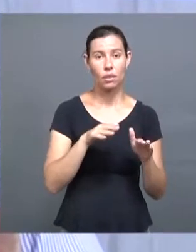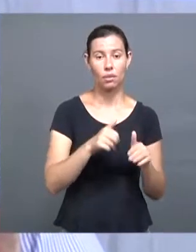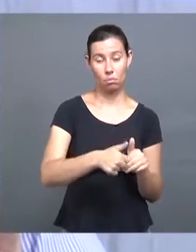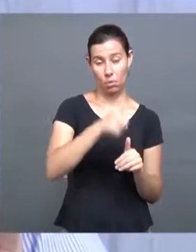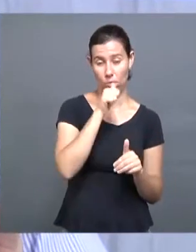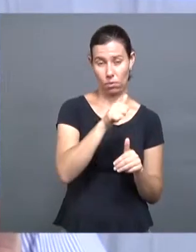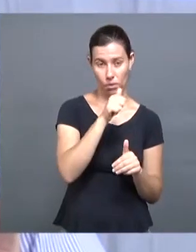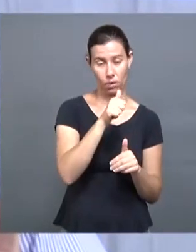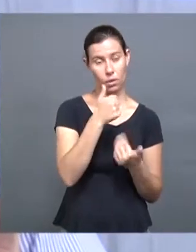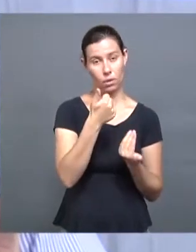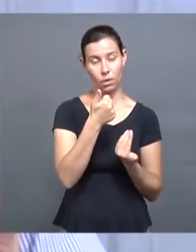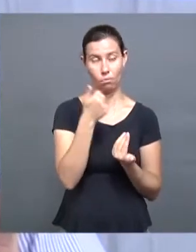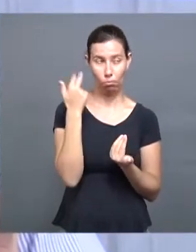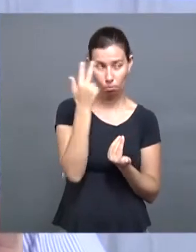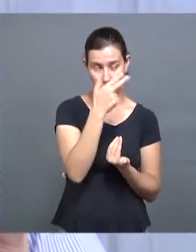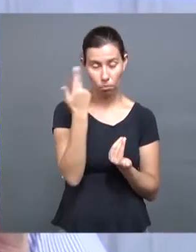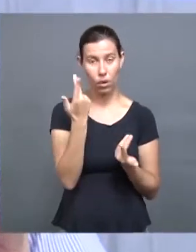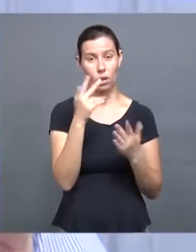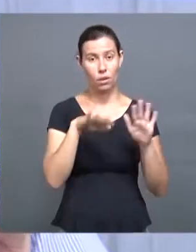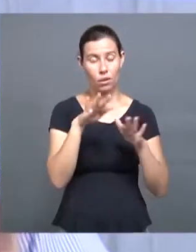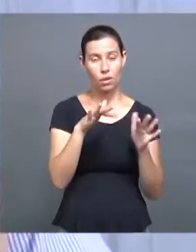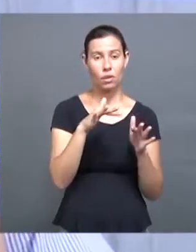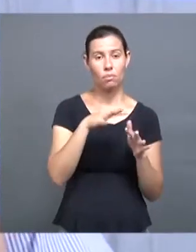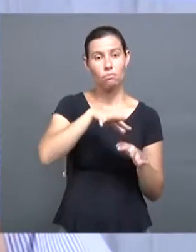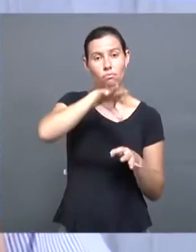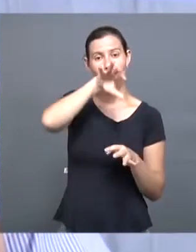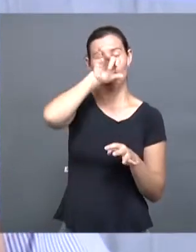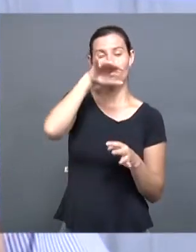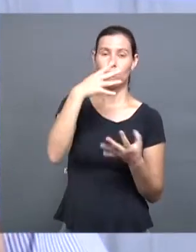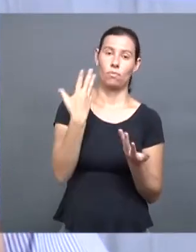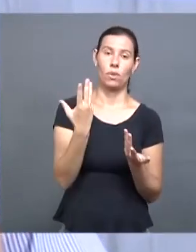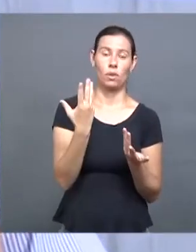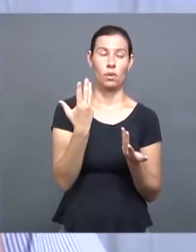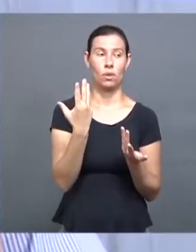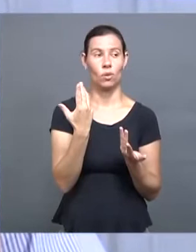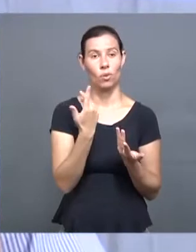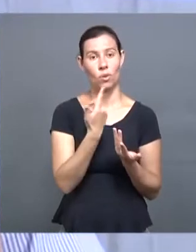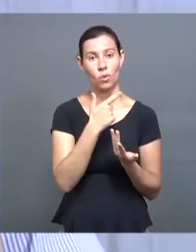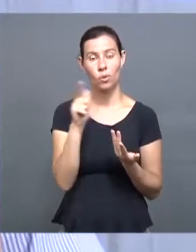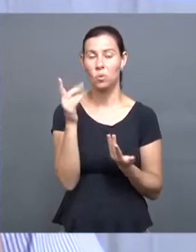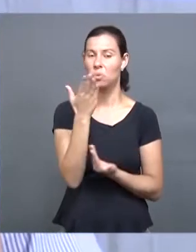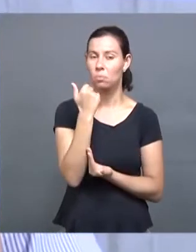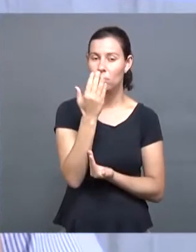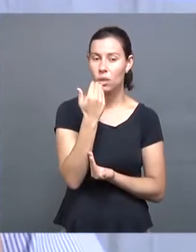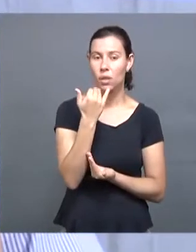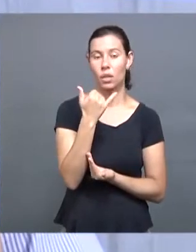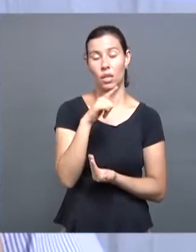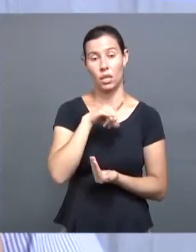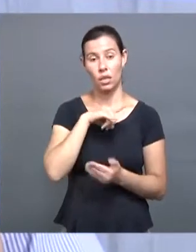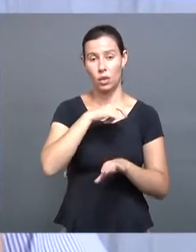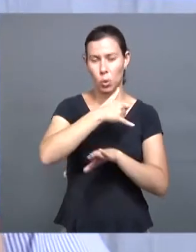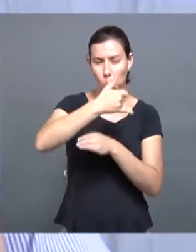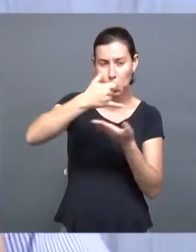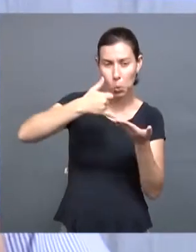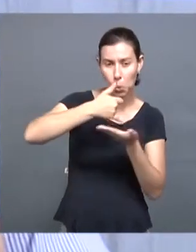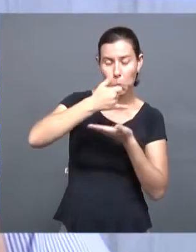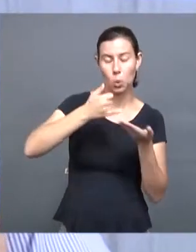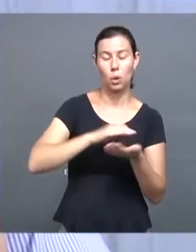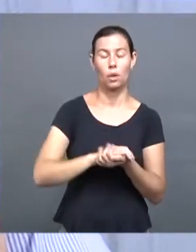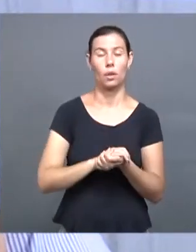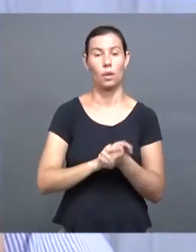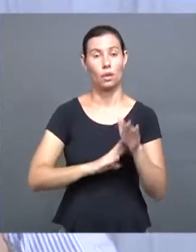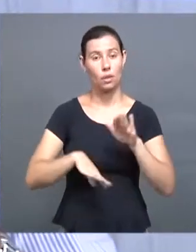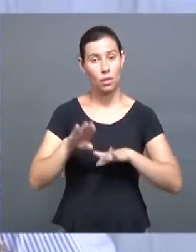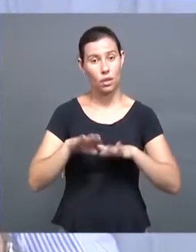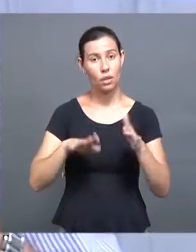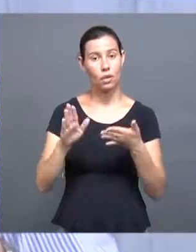cheiros fortes, perfume, produtos de limpeza, comidas principalmente gordurosas, mas também comida que